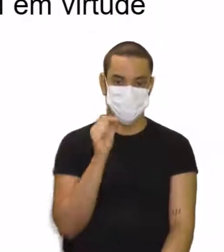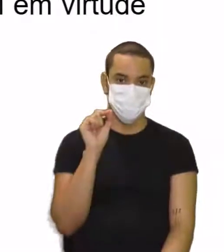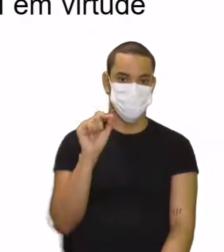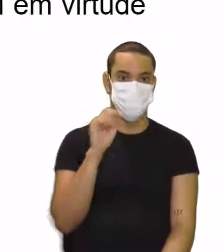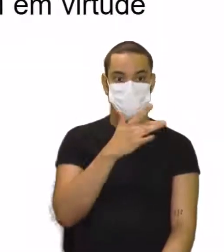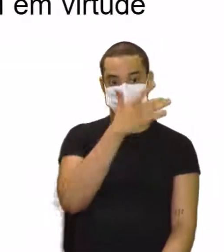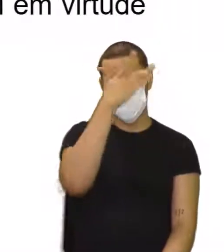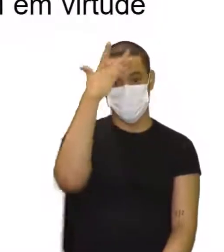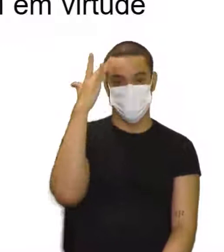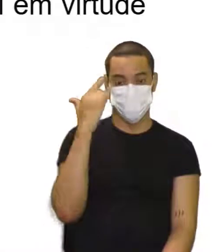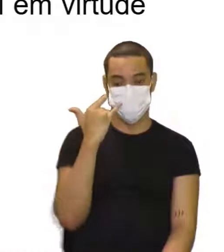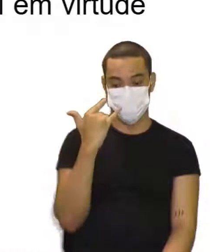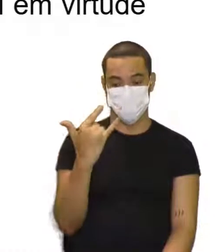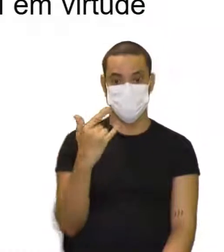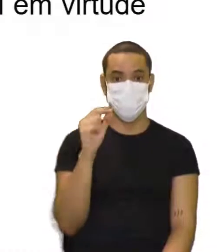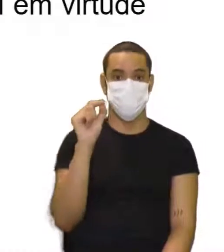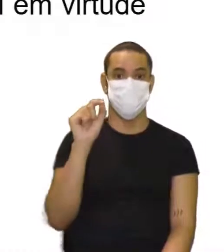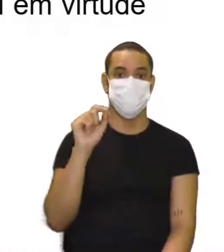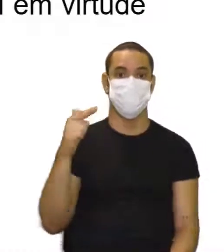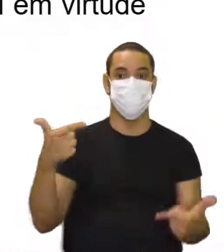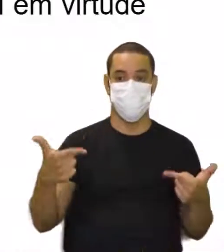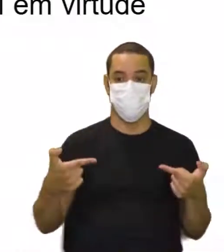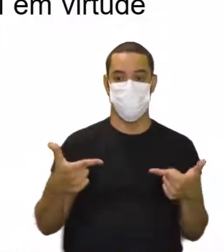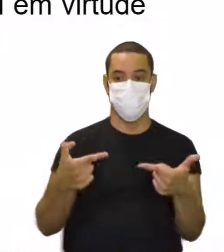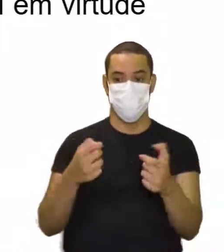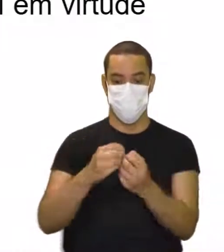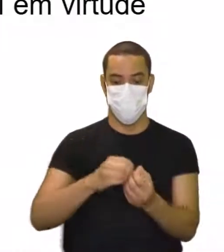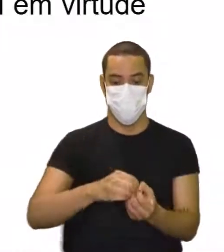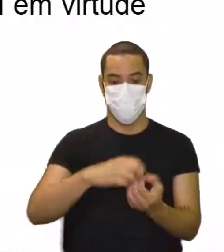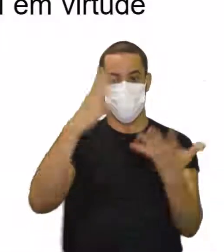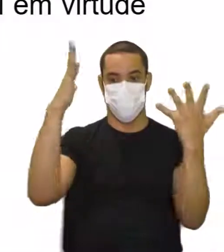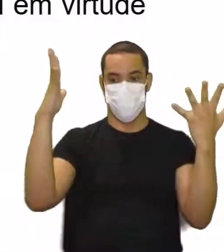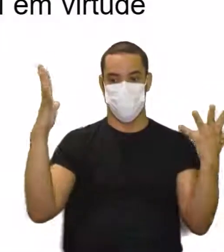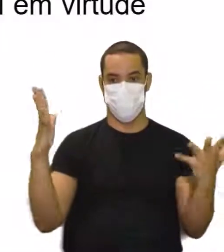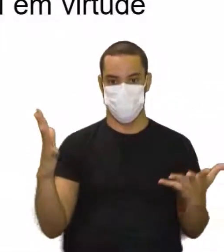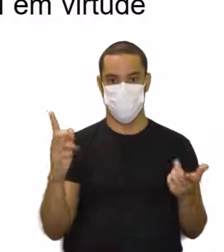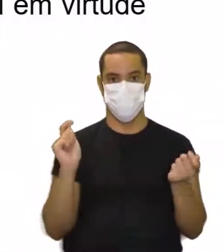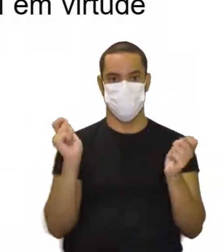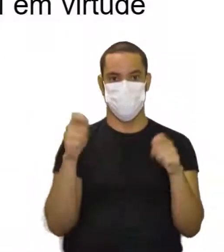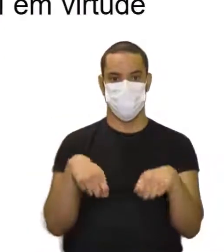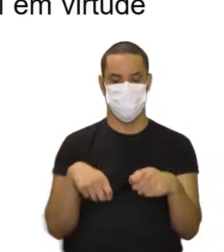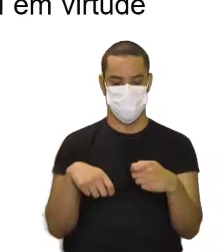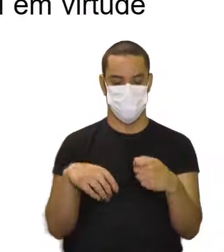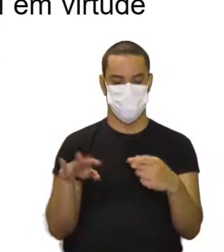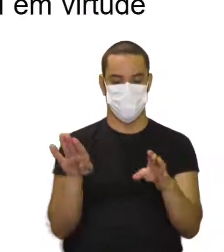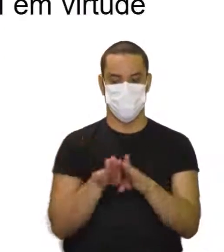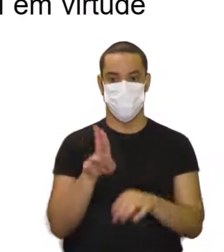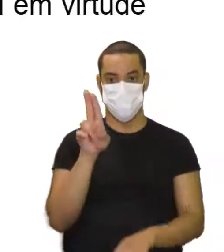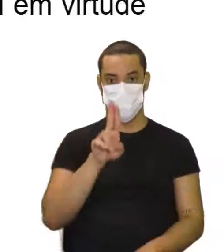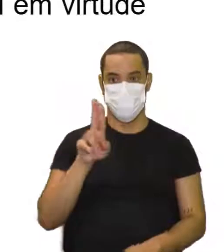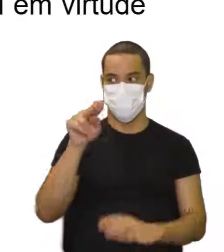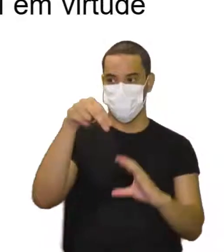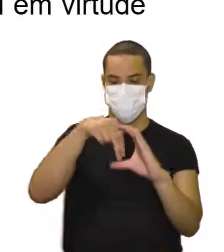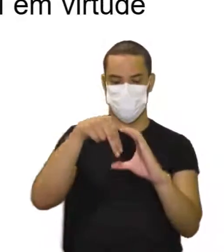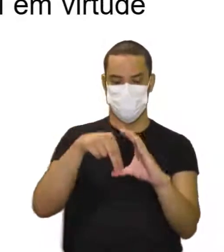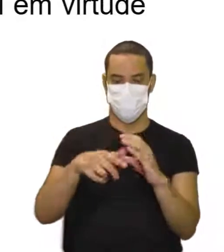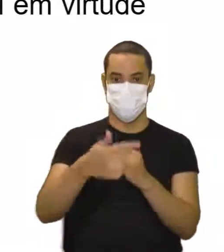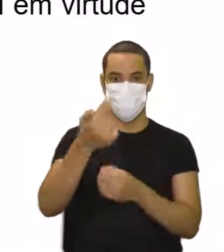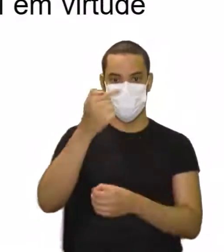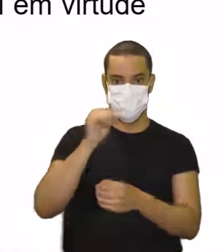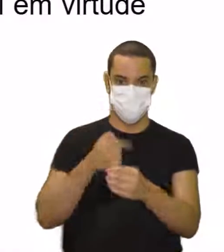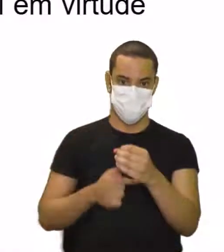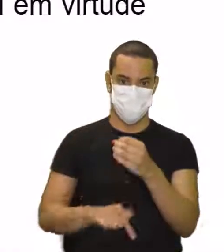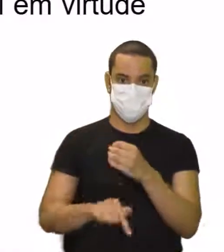do ser humano, que é guerra, né, bomba atômica, né, quando fala do átomo, núcleo, né. Embora essa